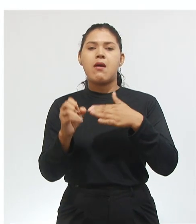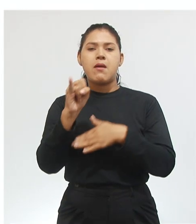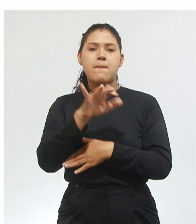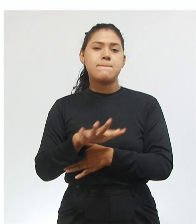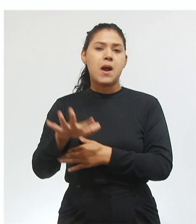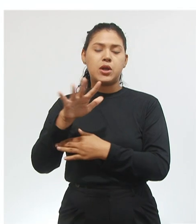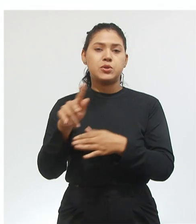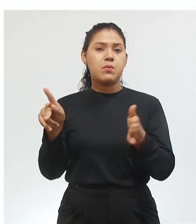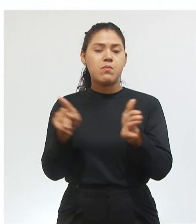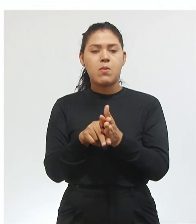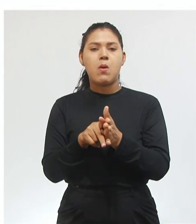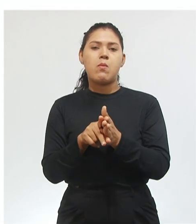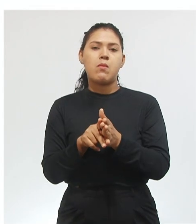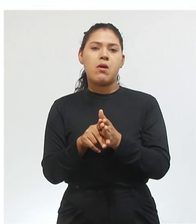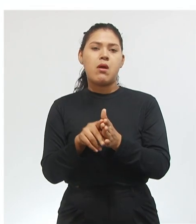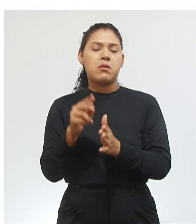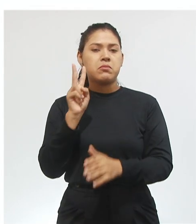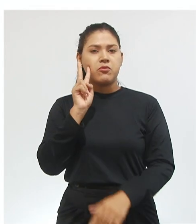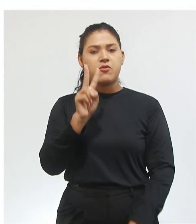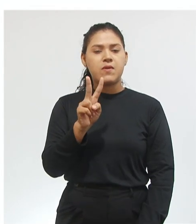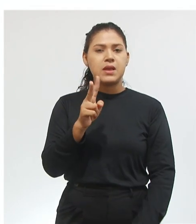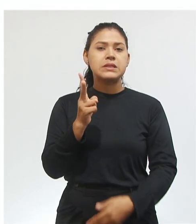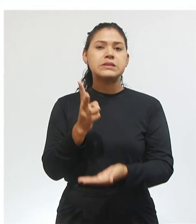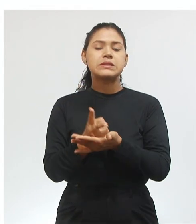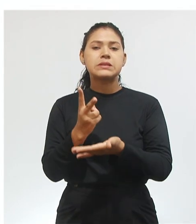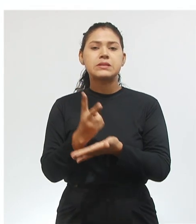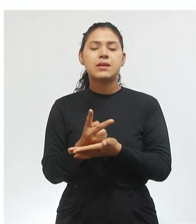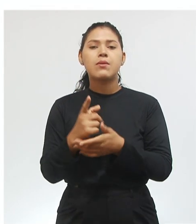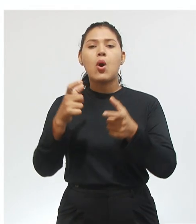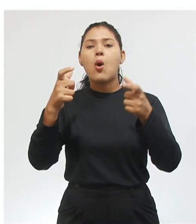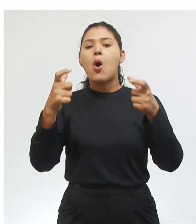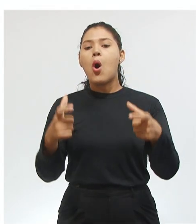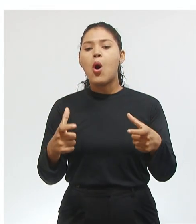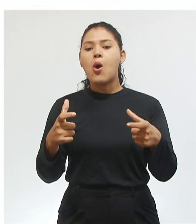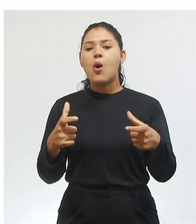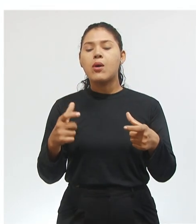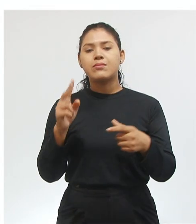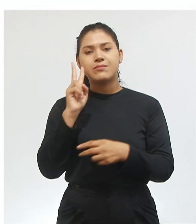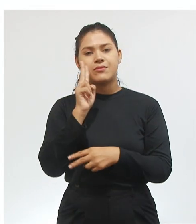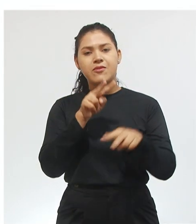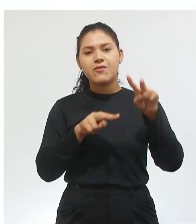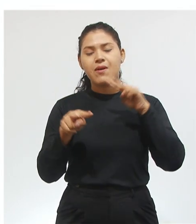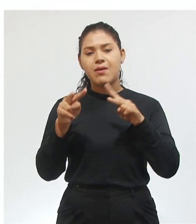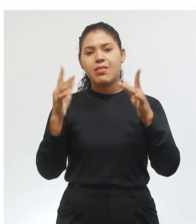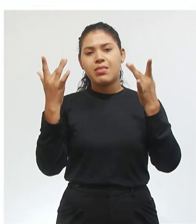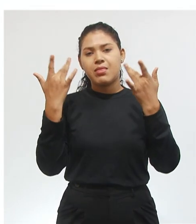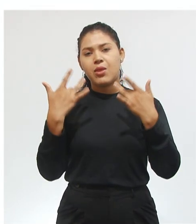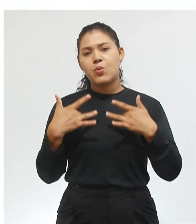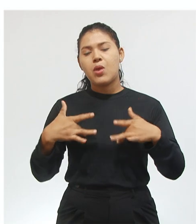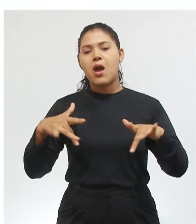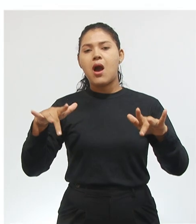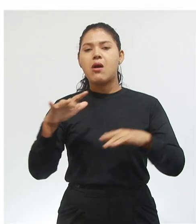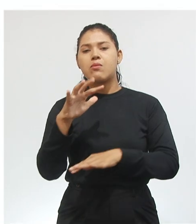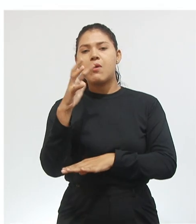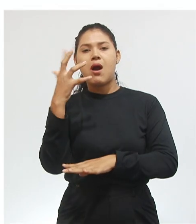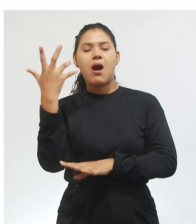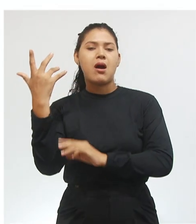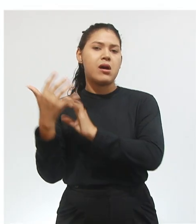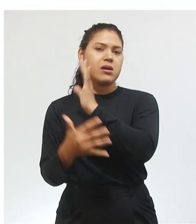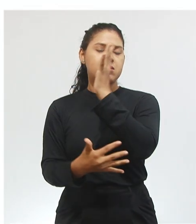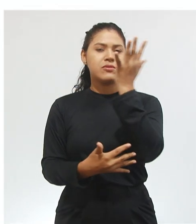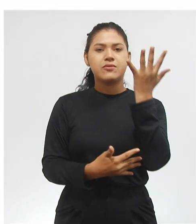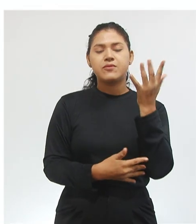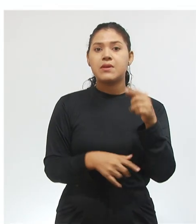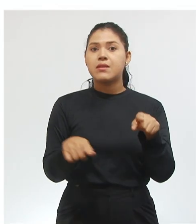você visitar você vai ver que ela traz consigo ambientes ó naturais a maior maior parte dos